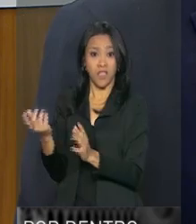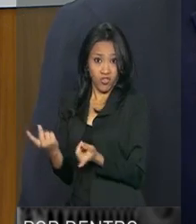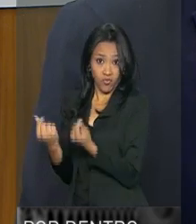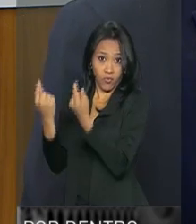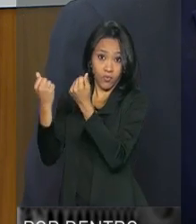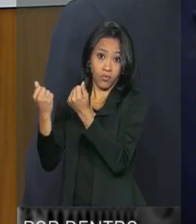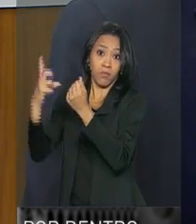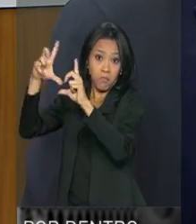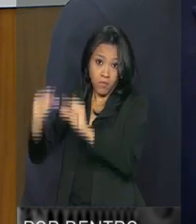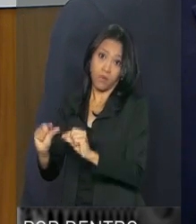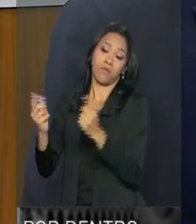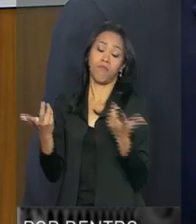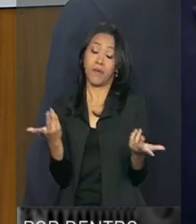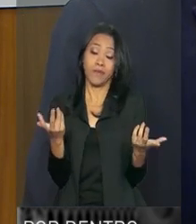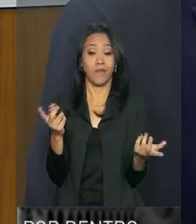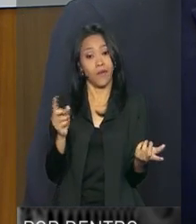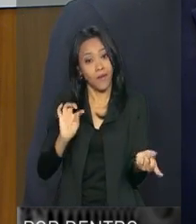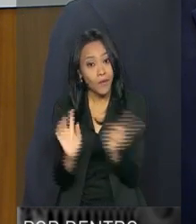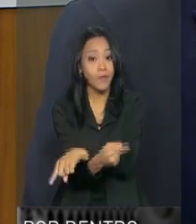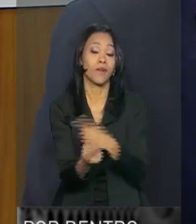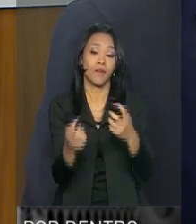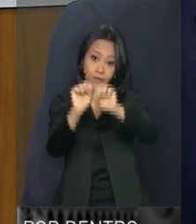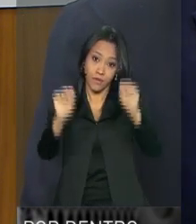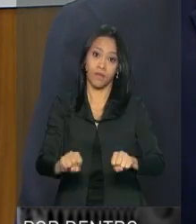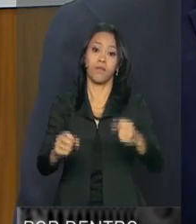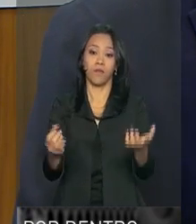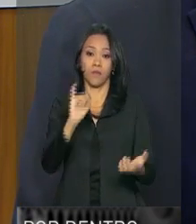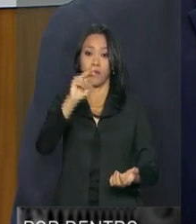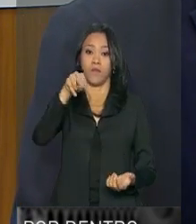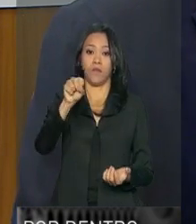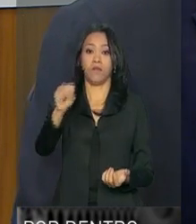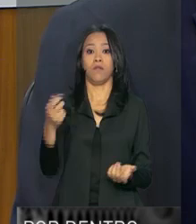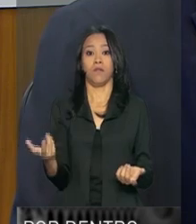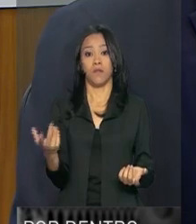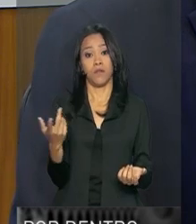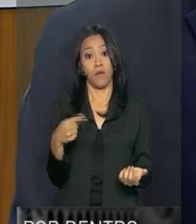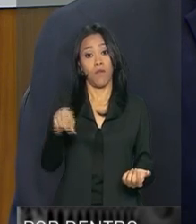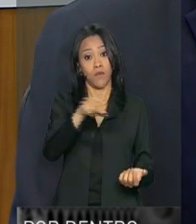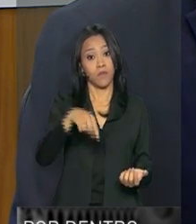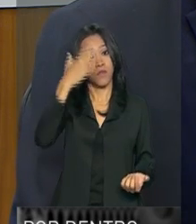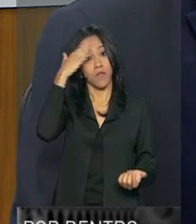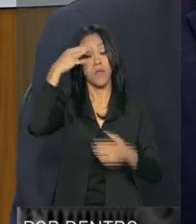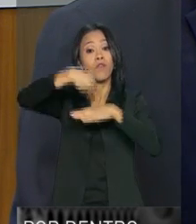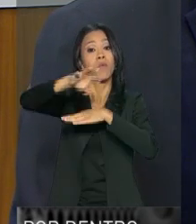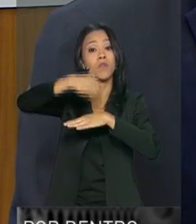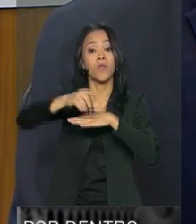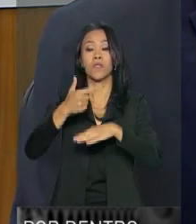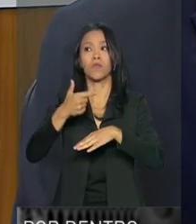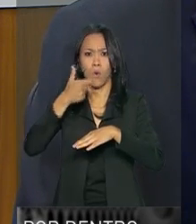previdenciário que ele faz ele faz exatamente o contrário você ter uma idéia é ver que é os dados foram divulgado divulgado